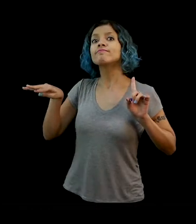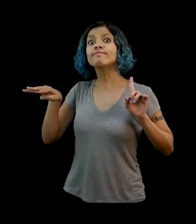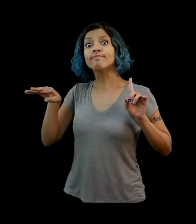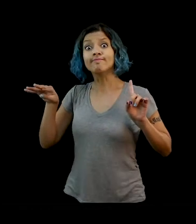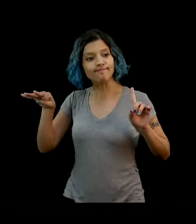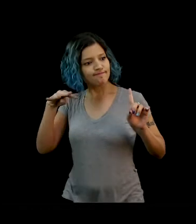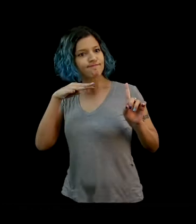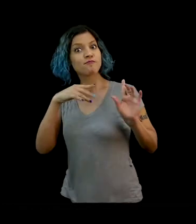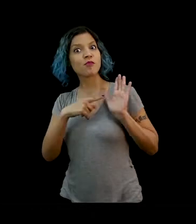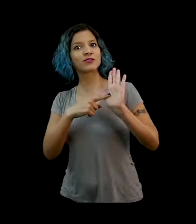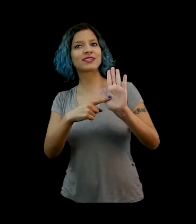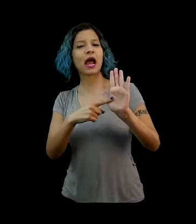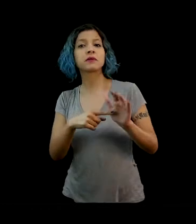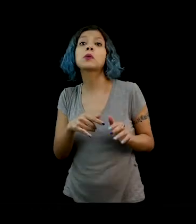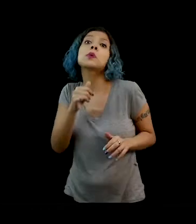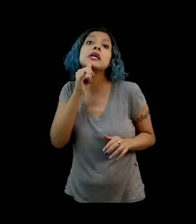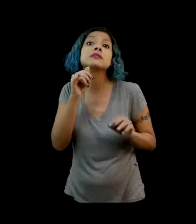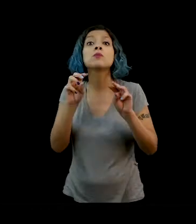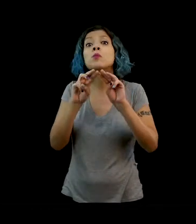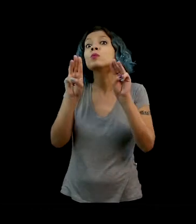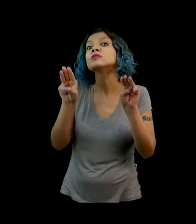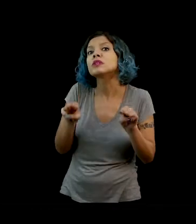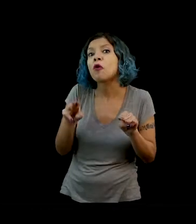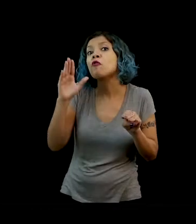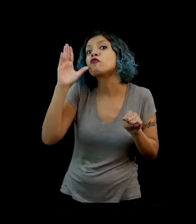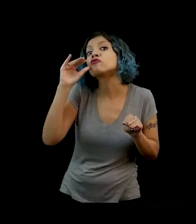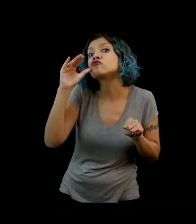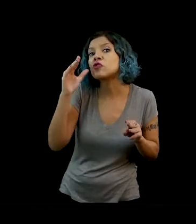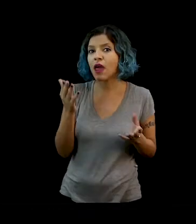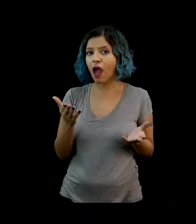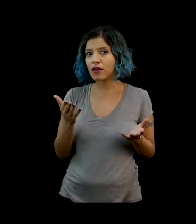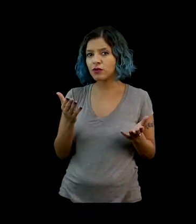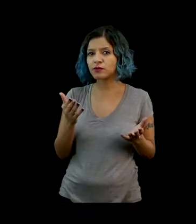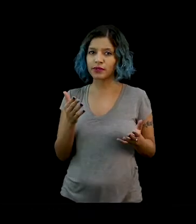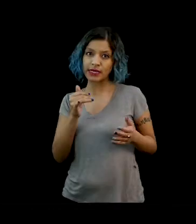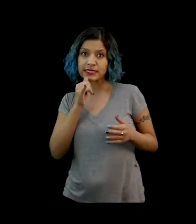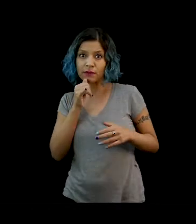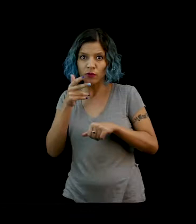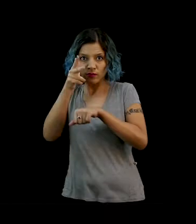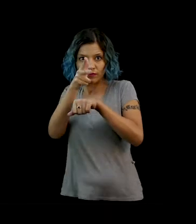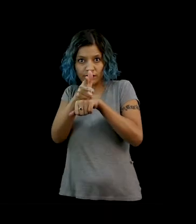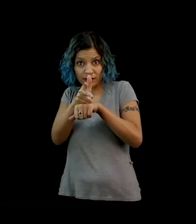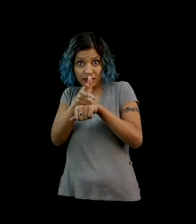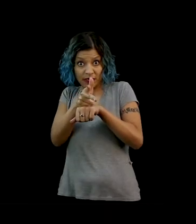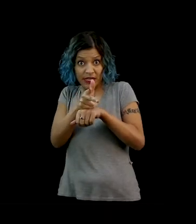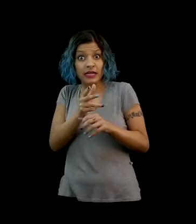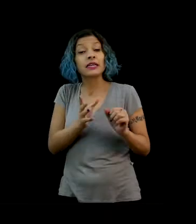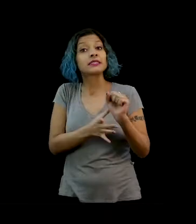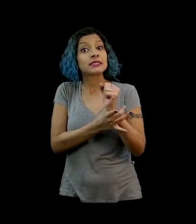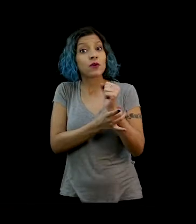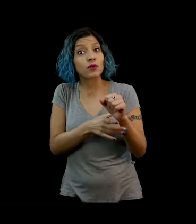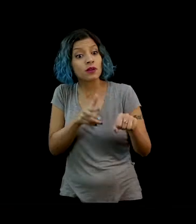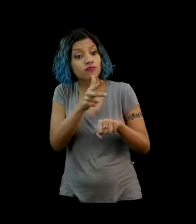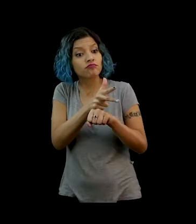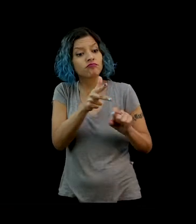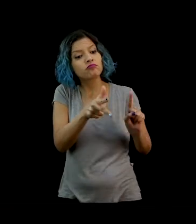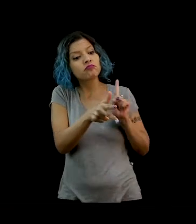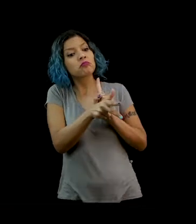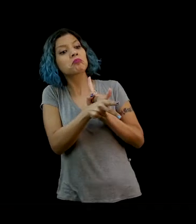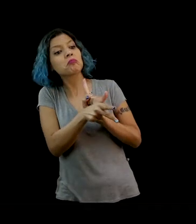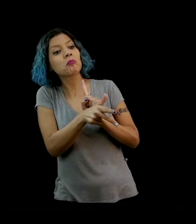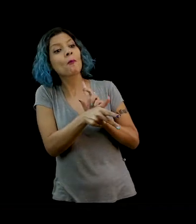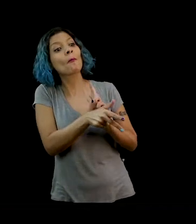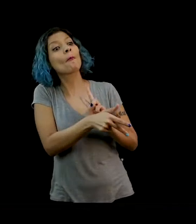por trás das câmeras de segurança Então acho que essa questão de saber o que eu quero mostrar